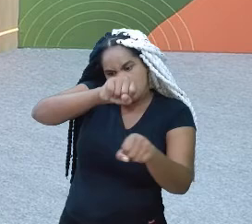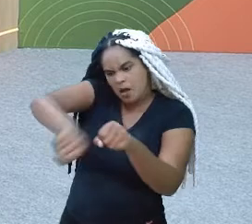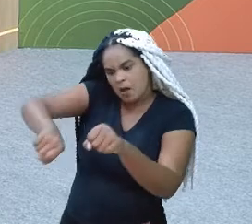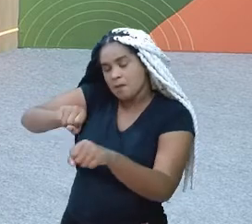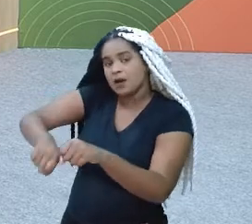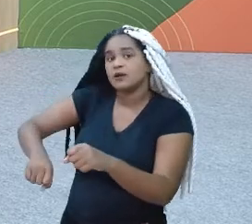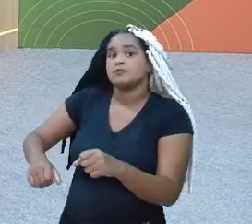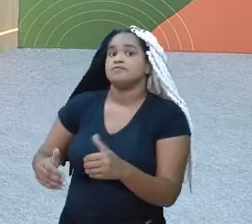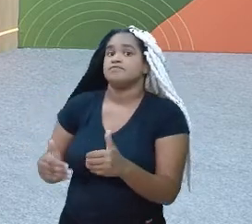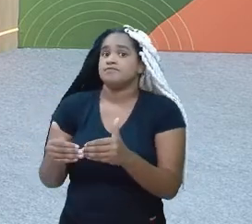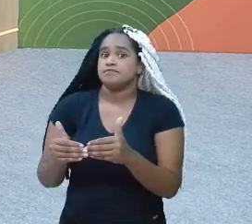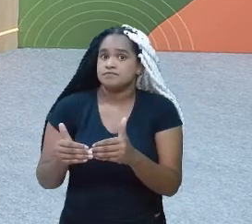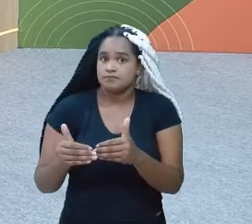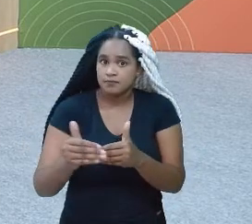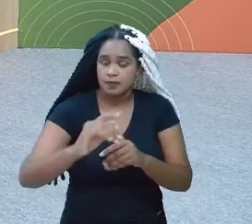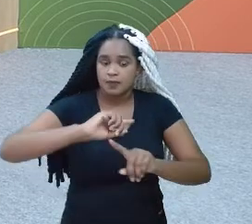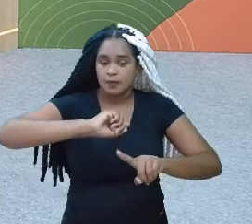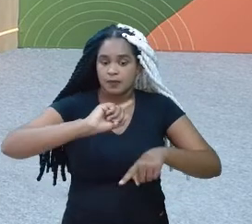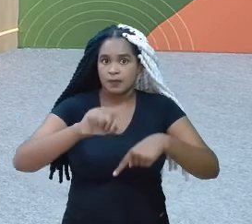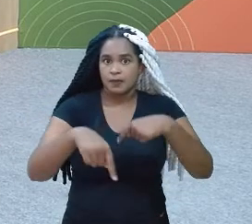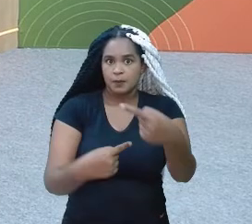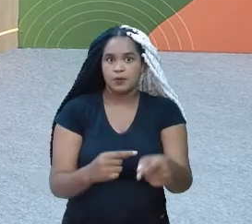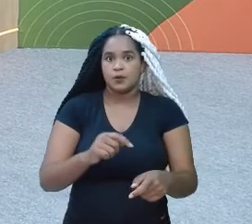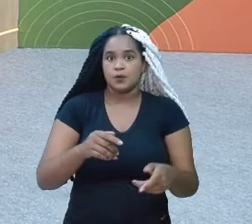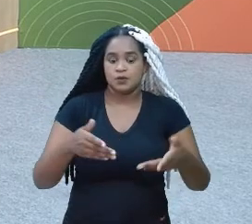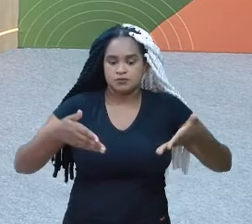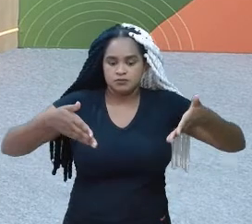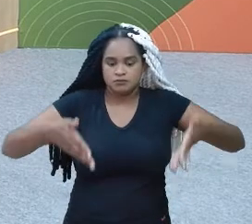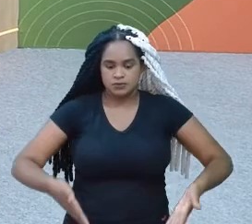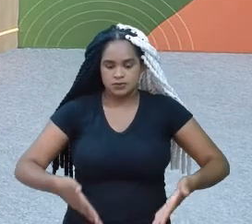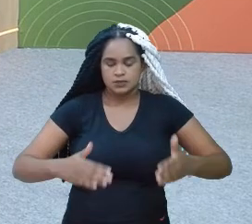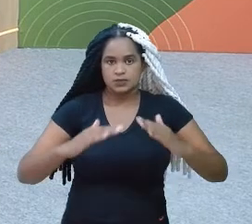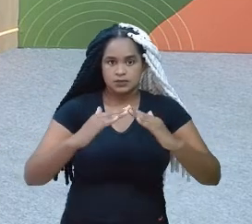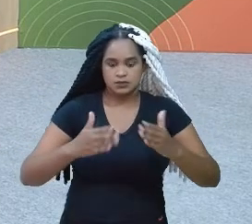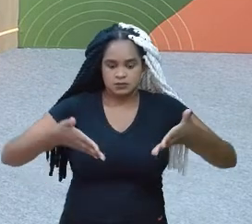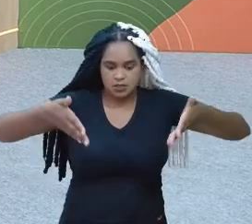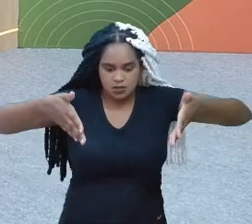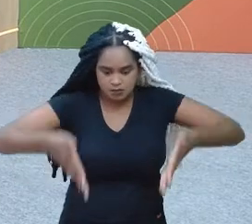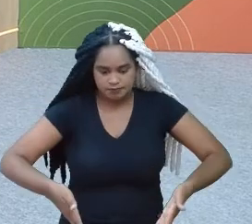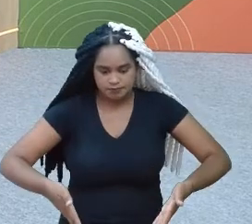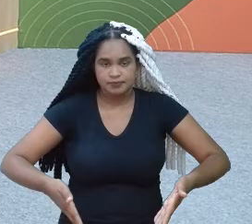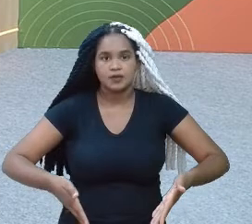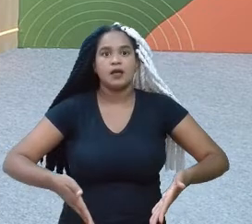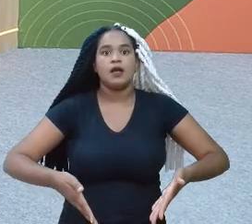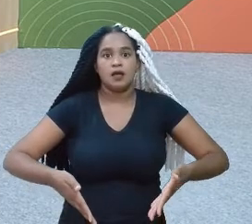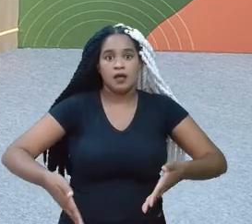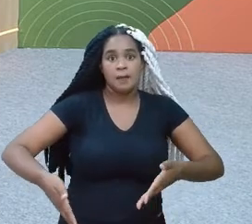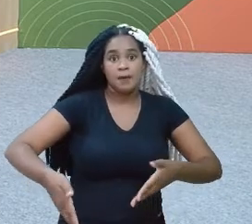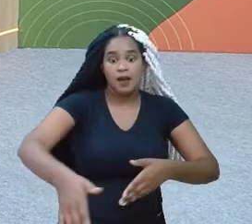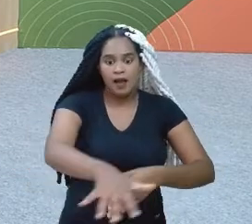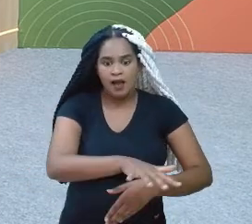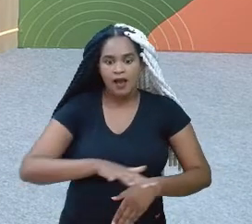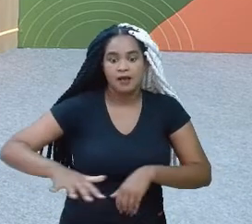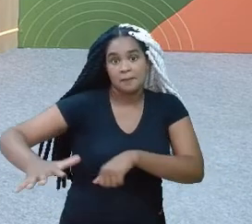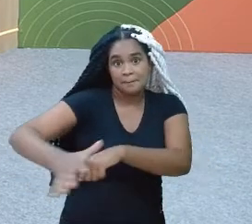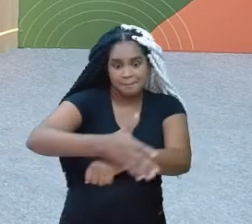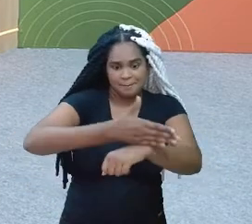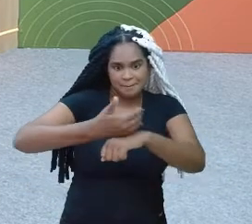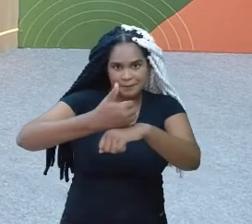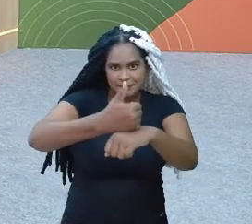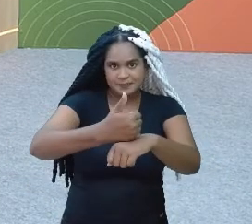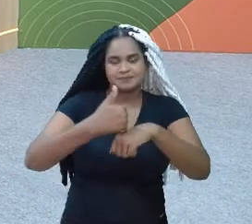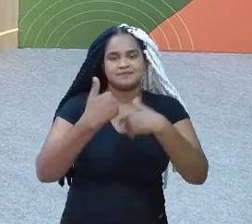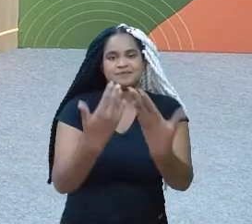posteriormente foram enterradas na área onde hoje há praça. Reza a lenda